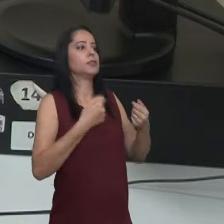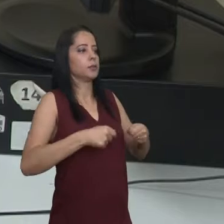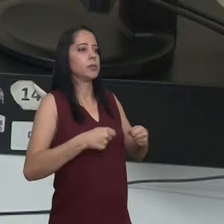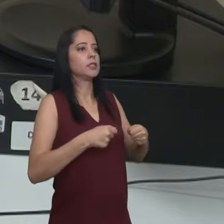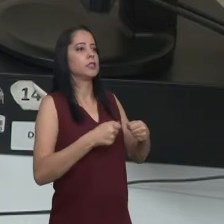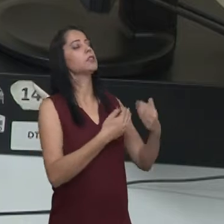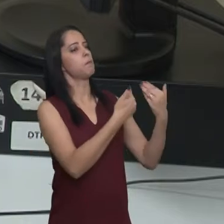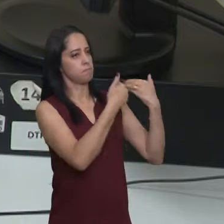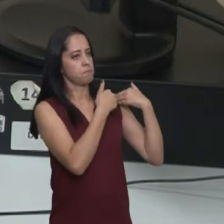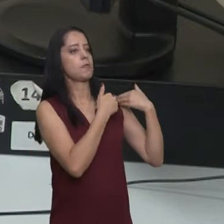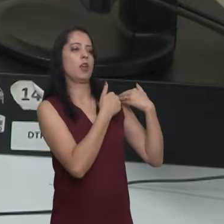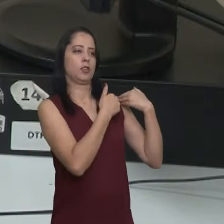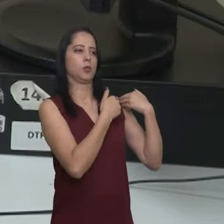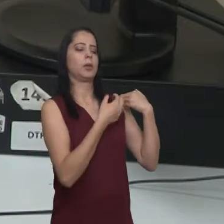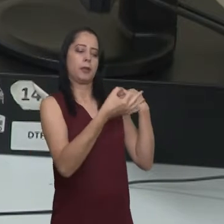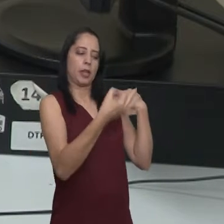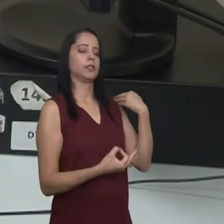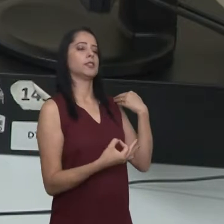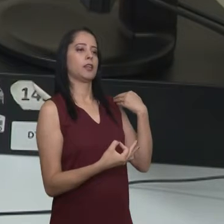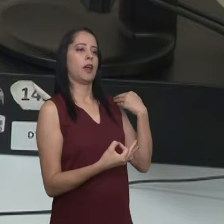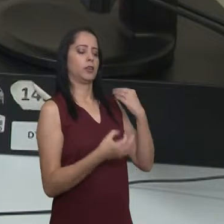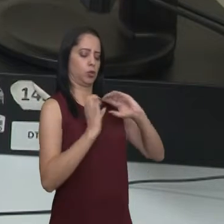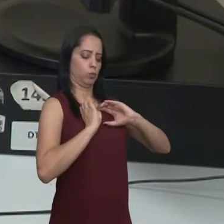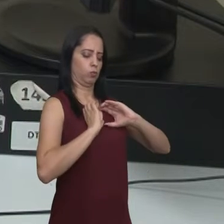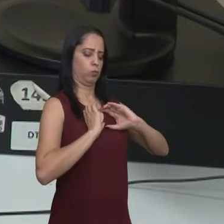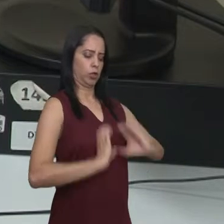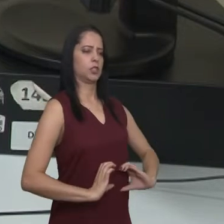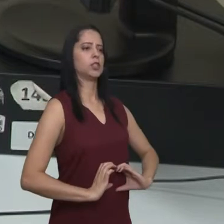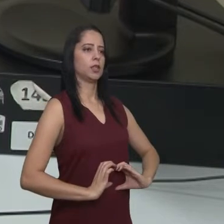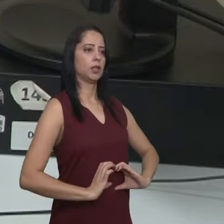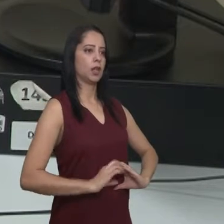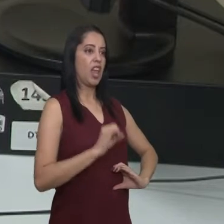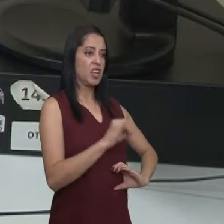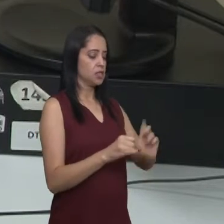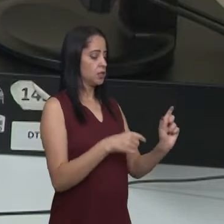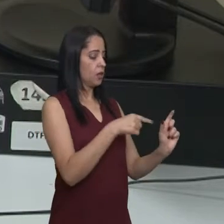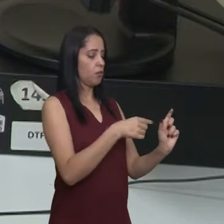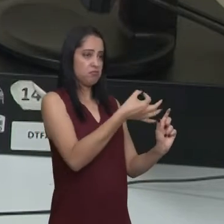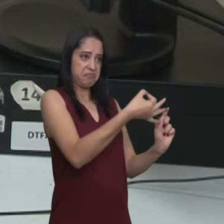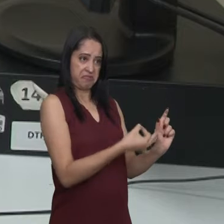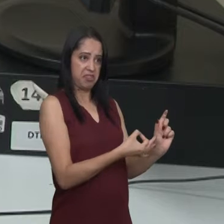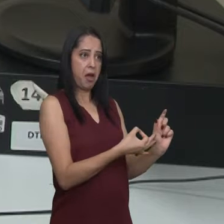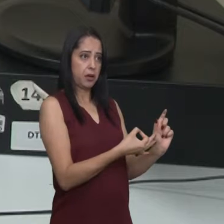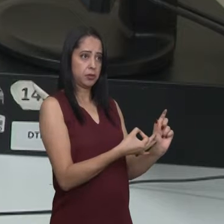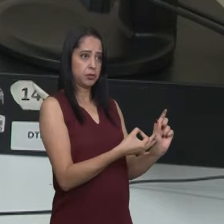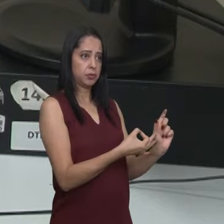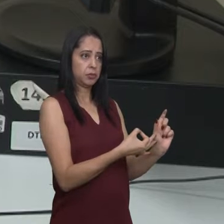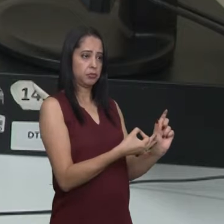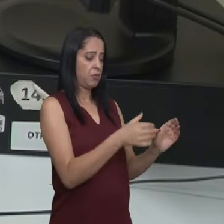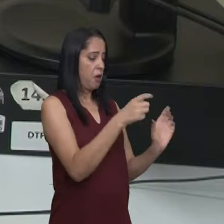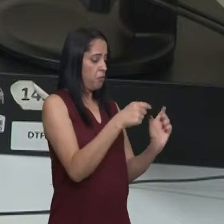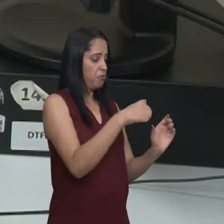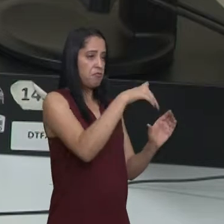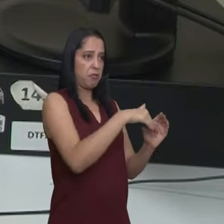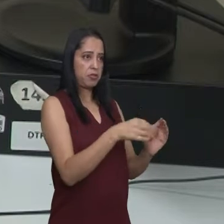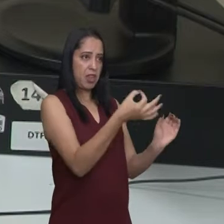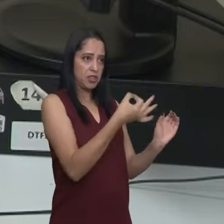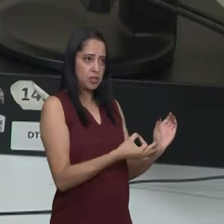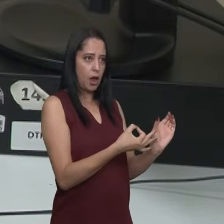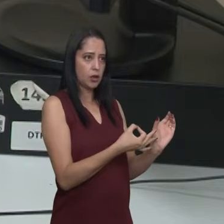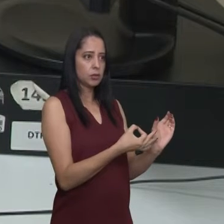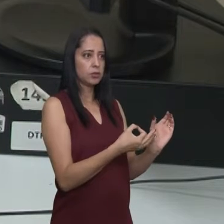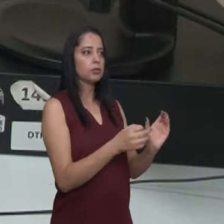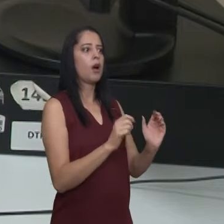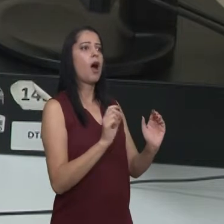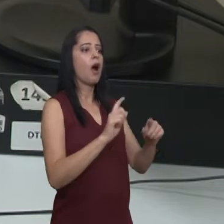papel de cidadão, né? Fazer a cidadania. Então, você tendo o seu título atualizado, tudo certinho, é a maneira